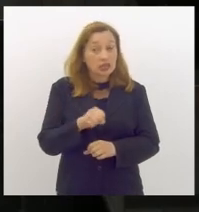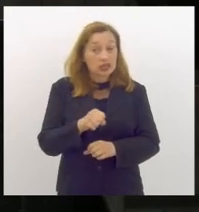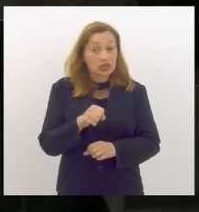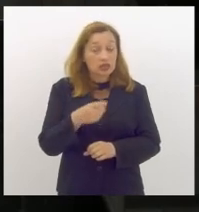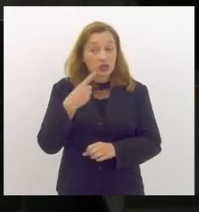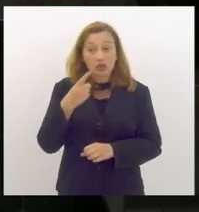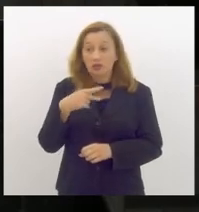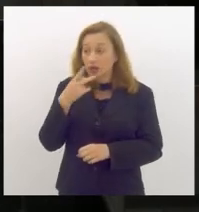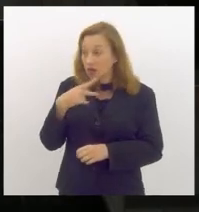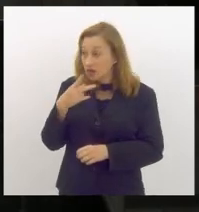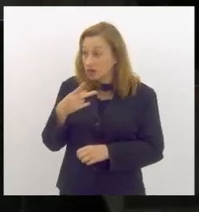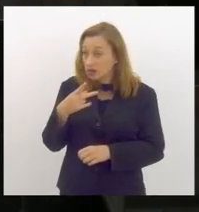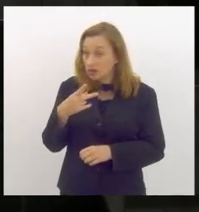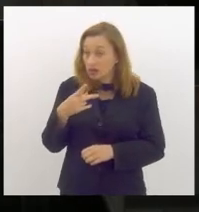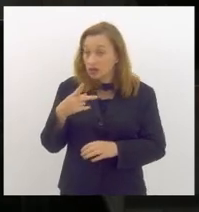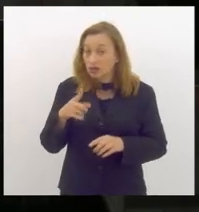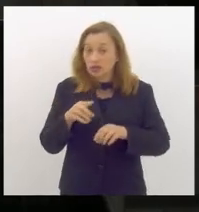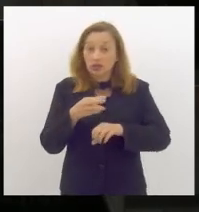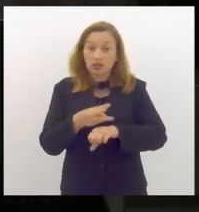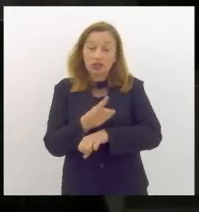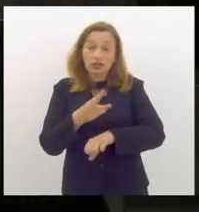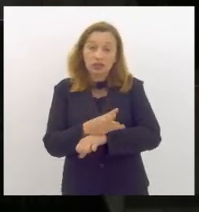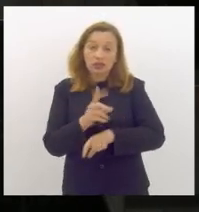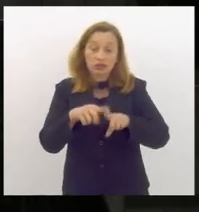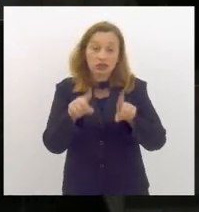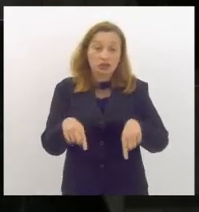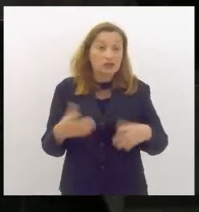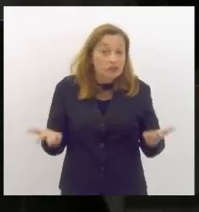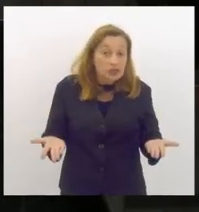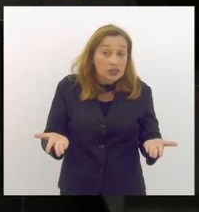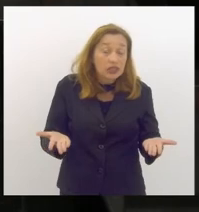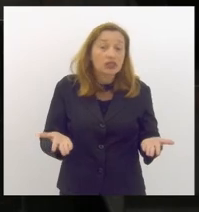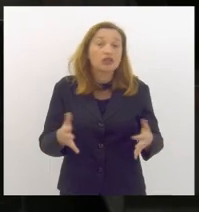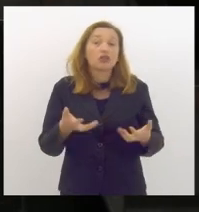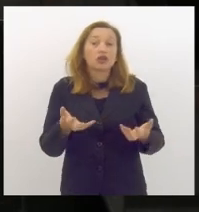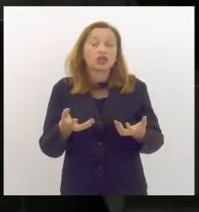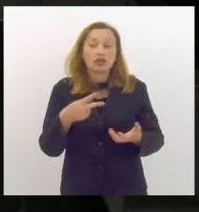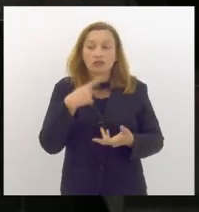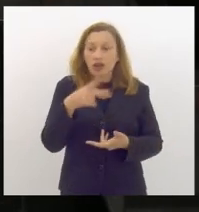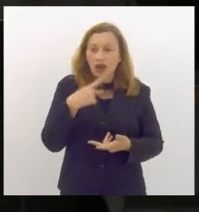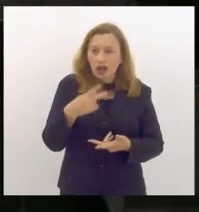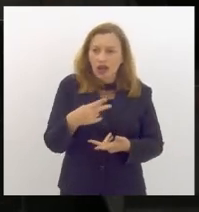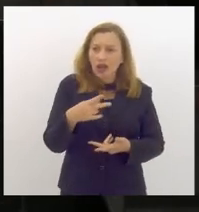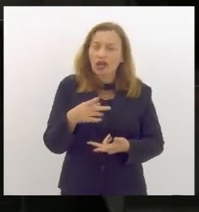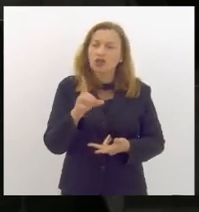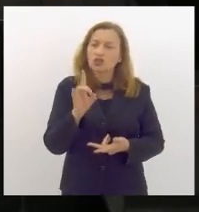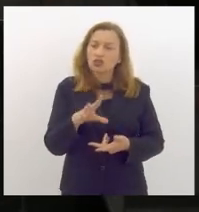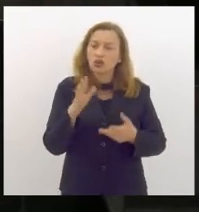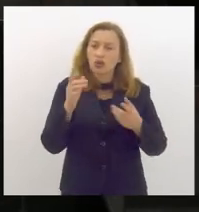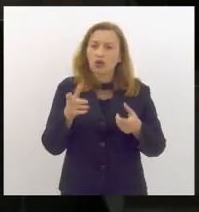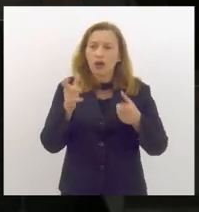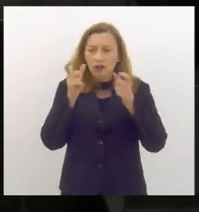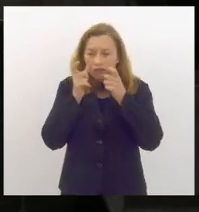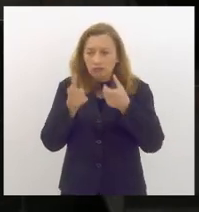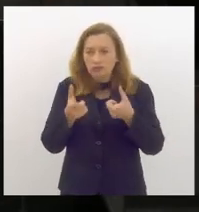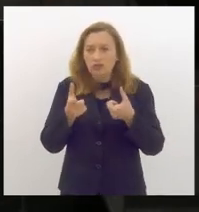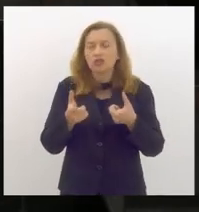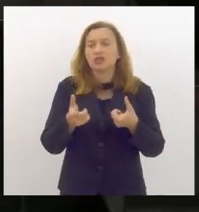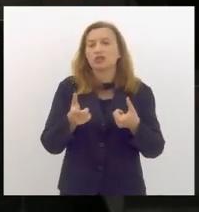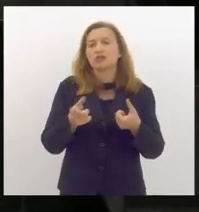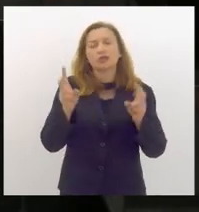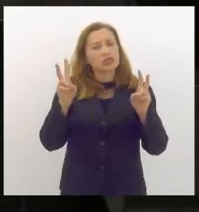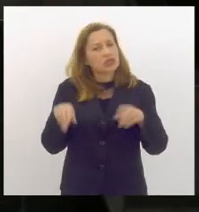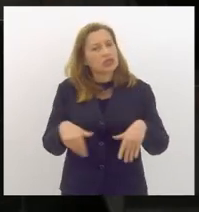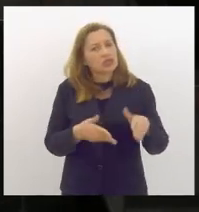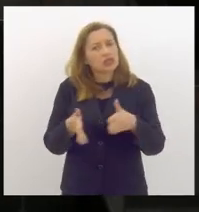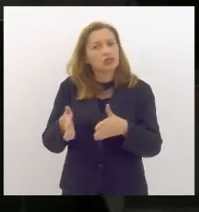gente chama terceirizações. Então, eu queria chamar somente a atenção para esse